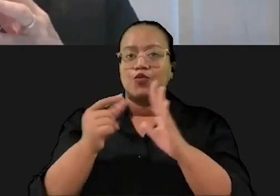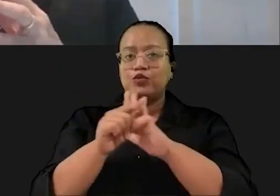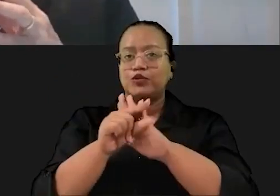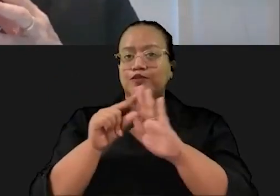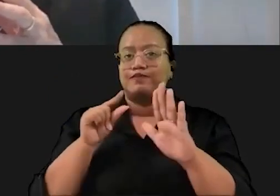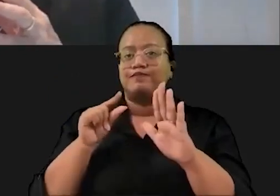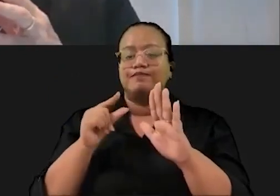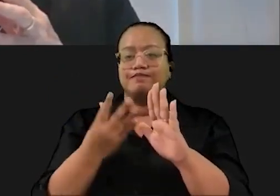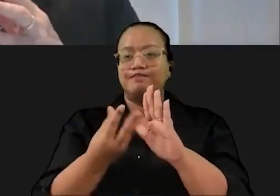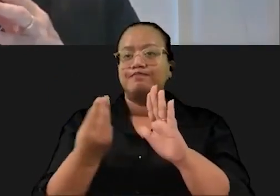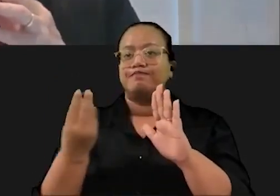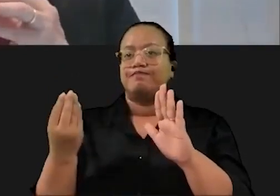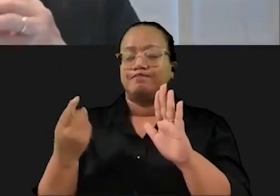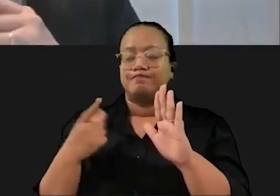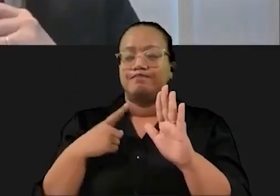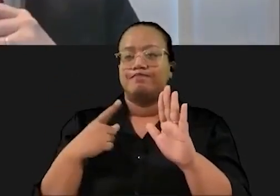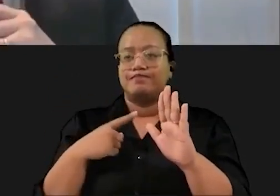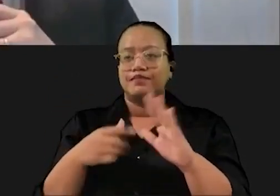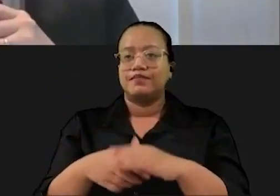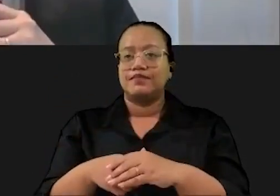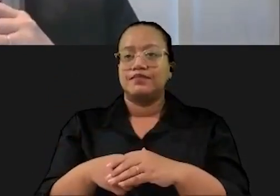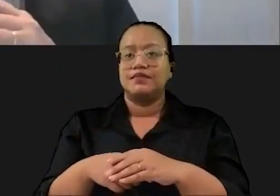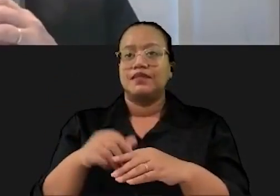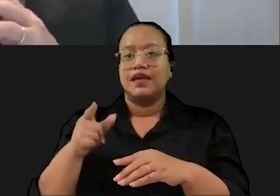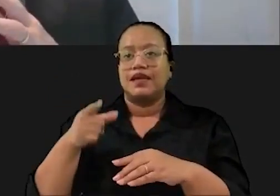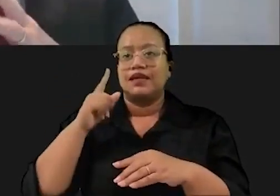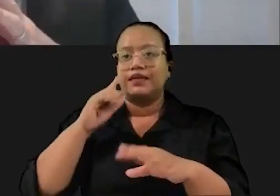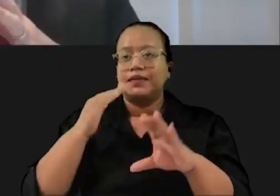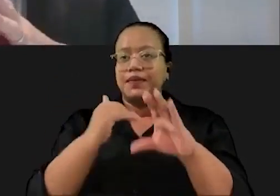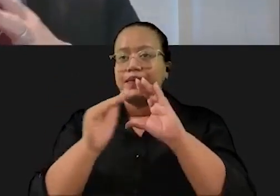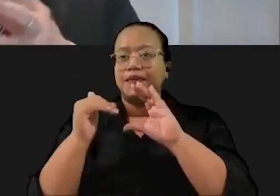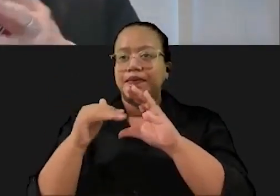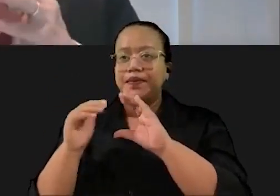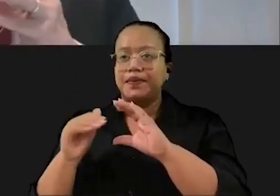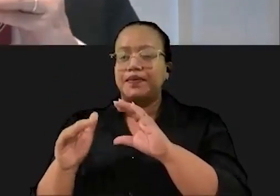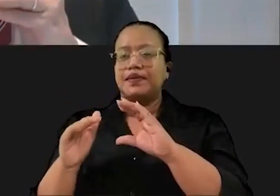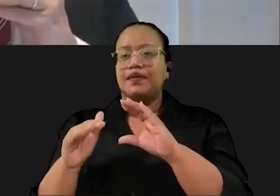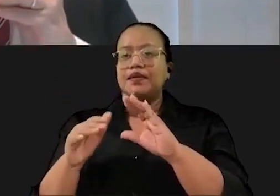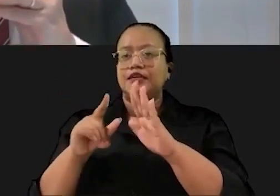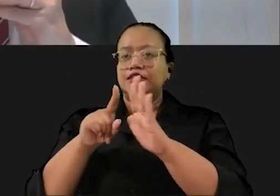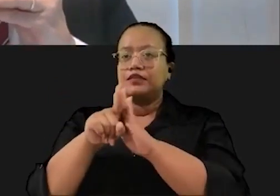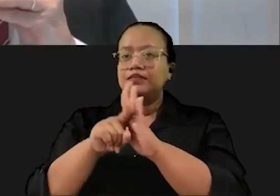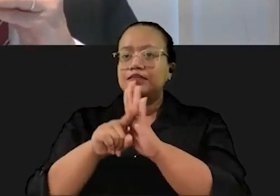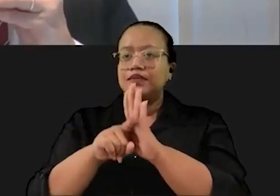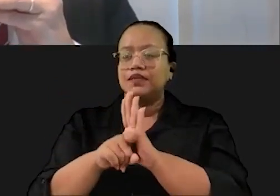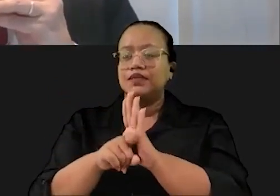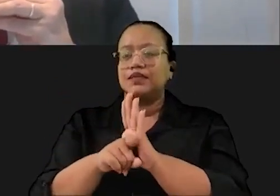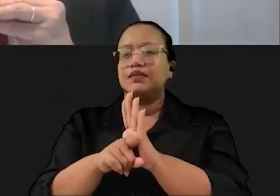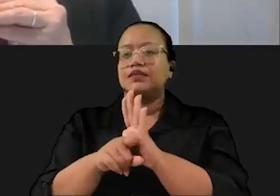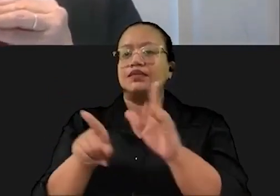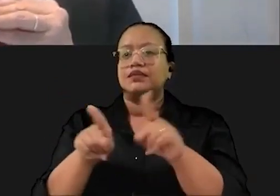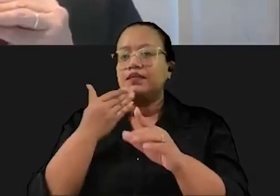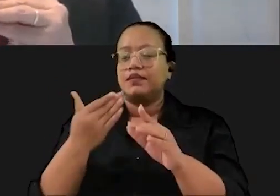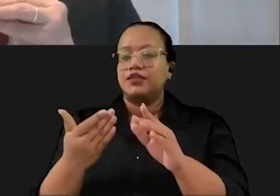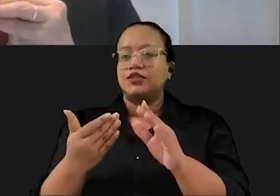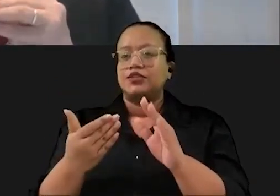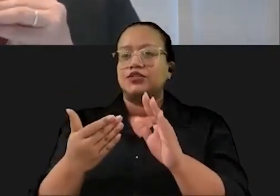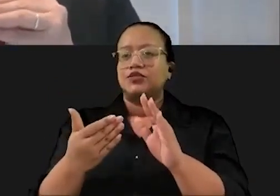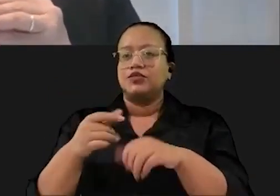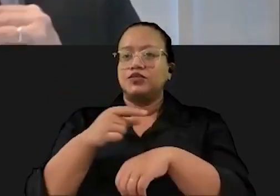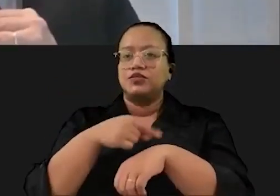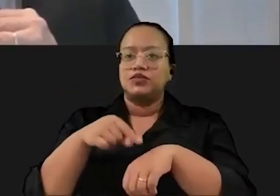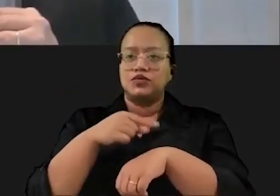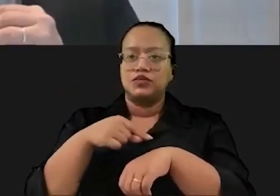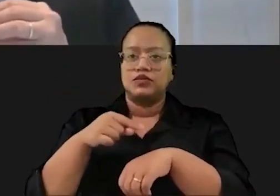automatizada de perícias, a requisição automatizada de honorários periciais. Então, isso, como